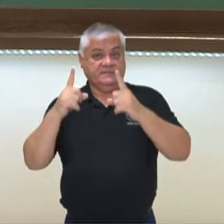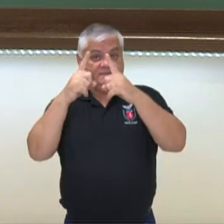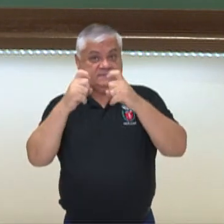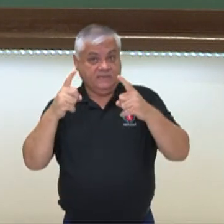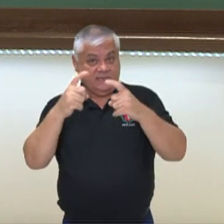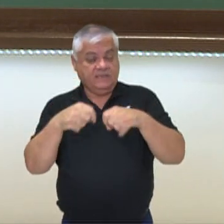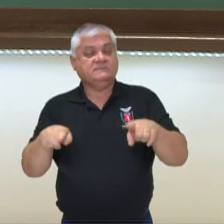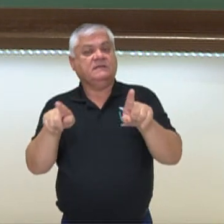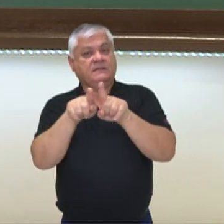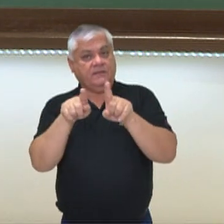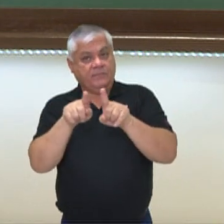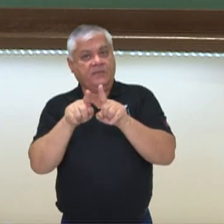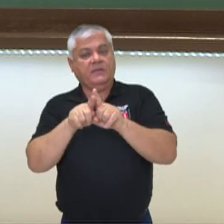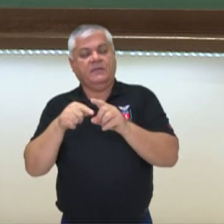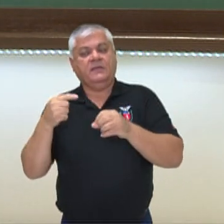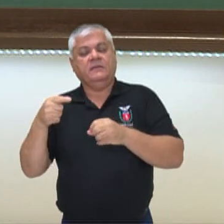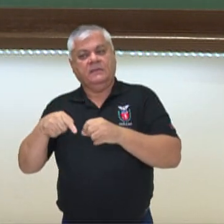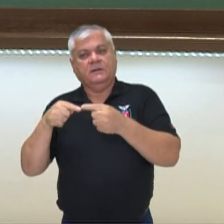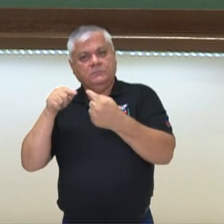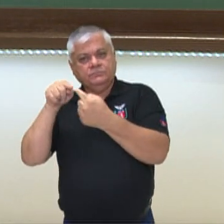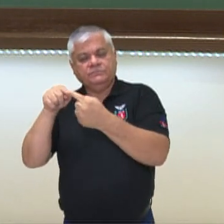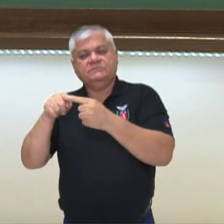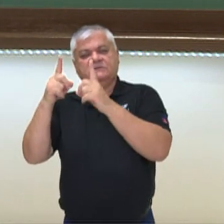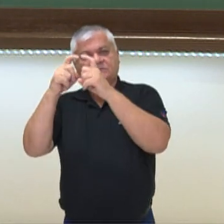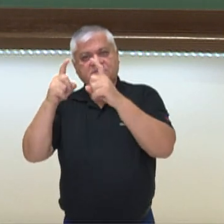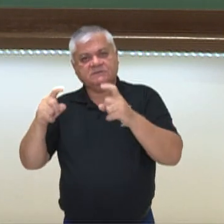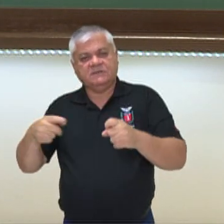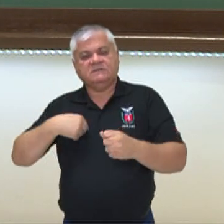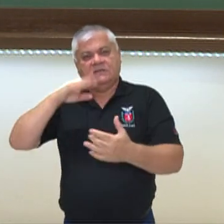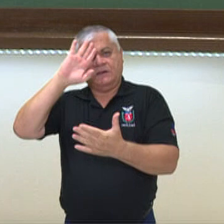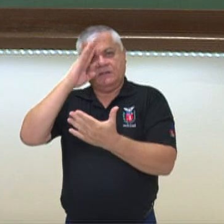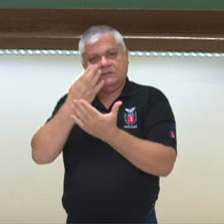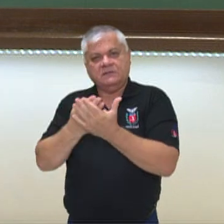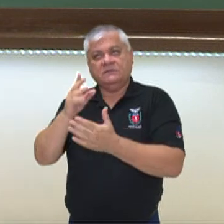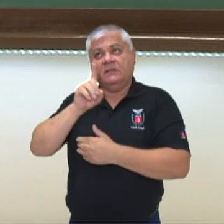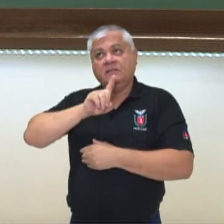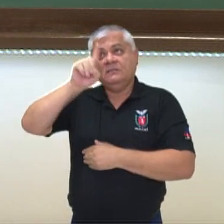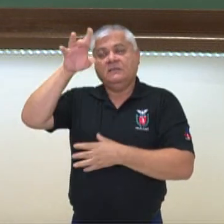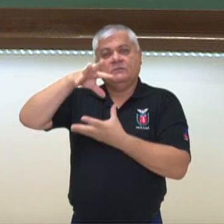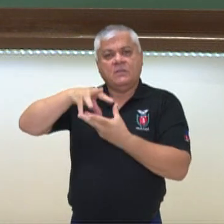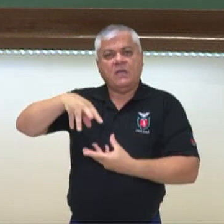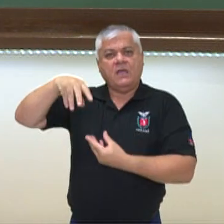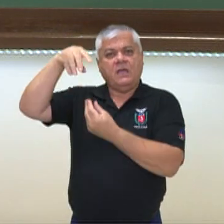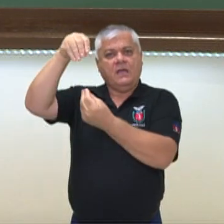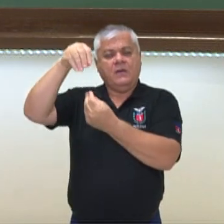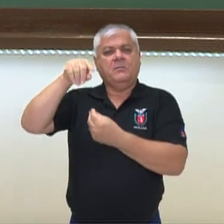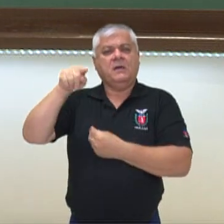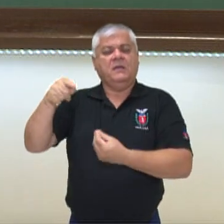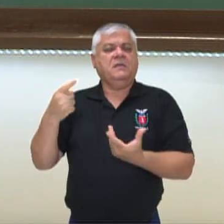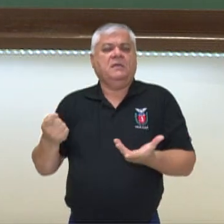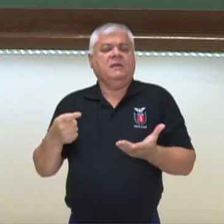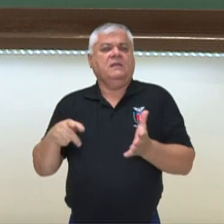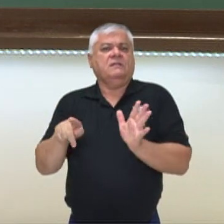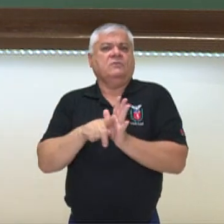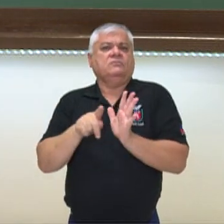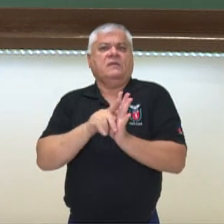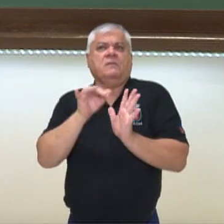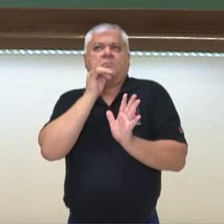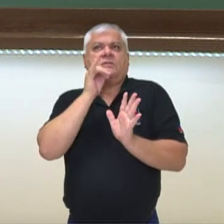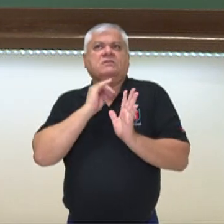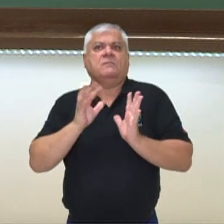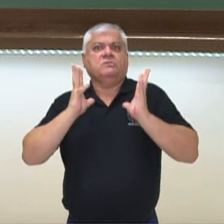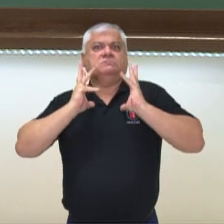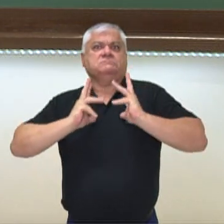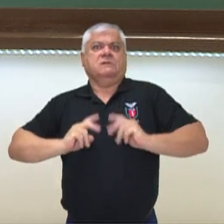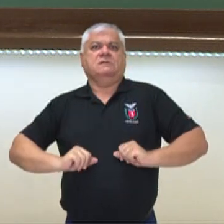estar baseados na ciência, e religião, pela crença em Deus e na alma. Então, eles não têm esse aspecto da sacralidade como